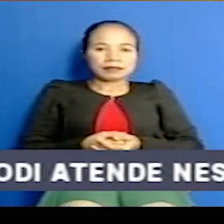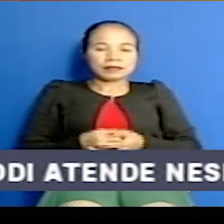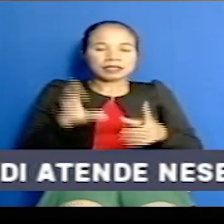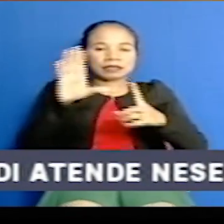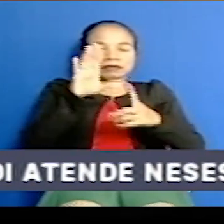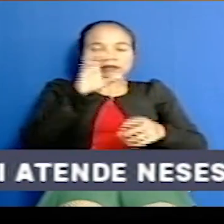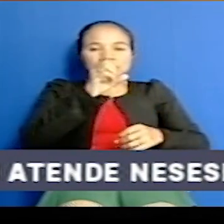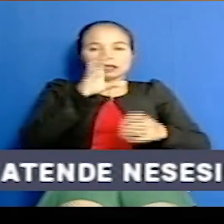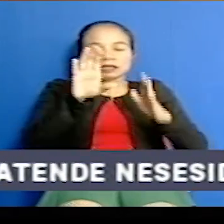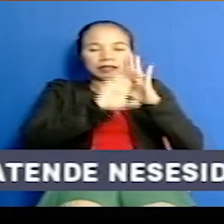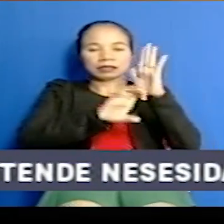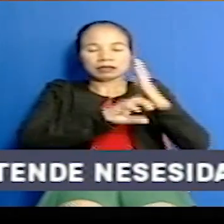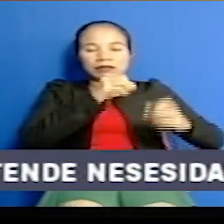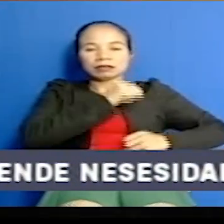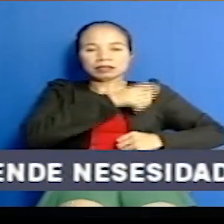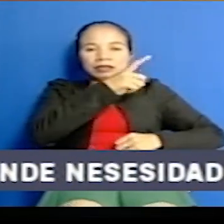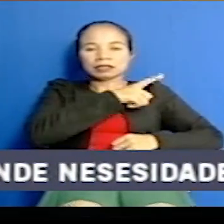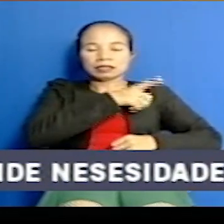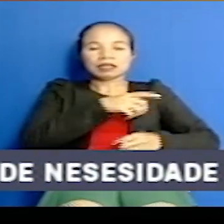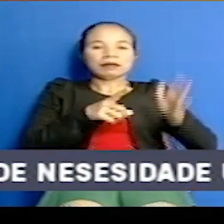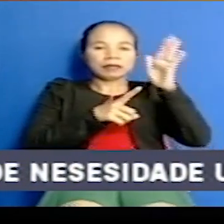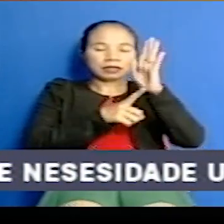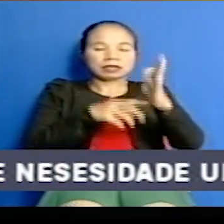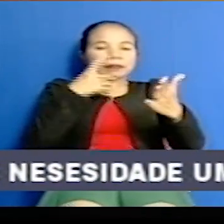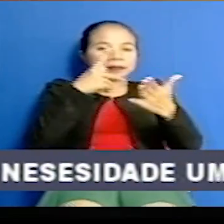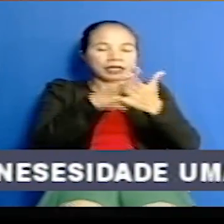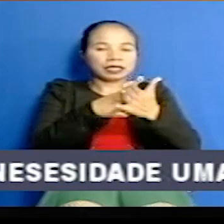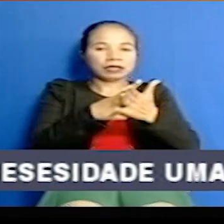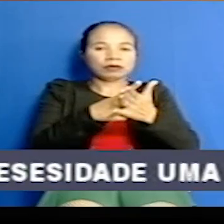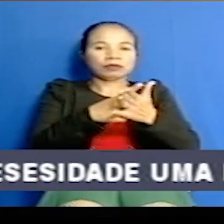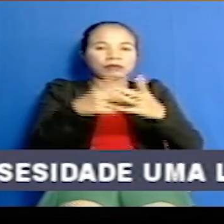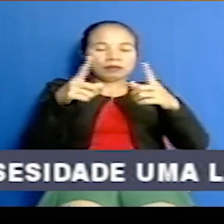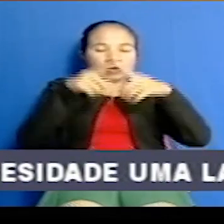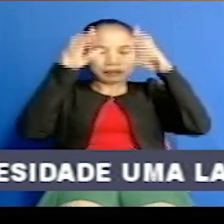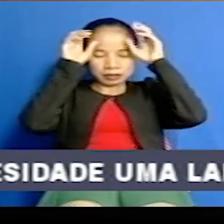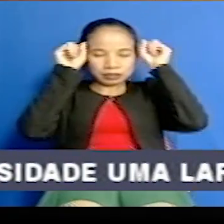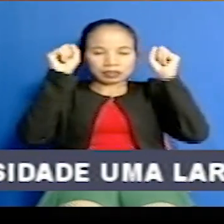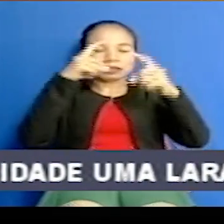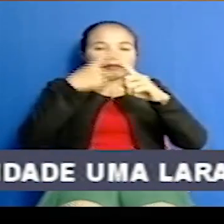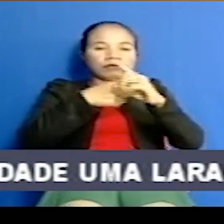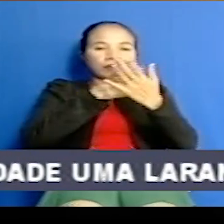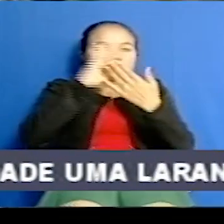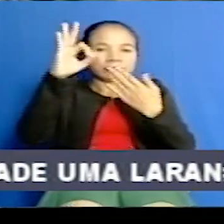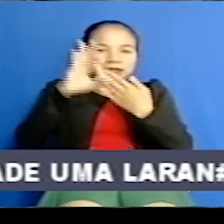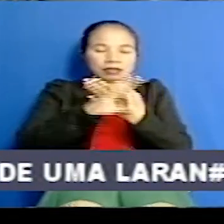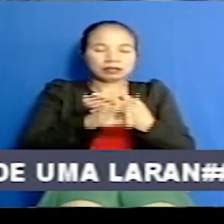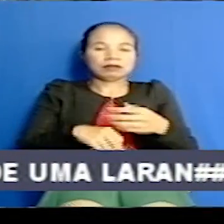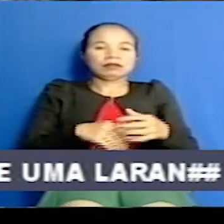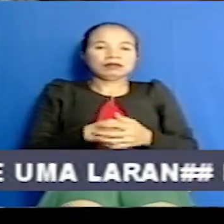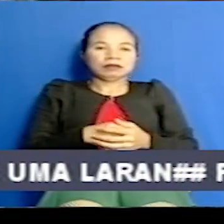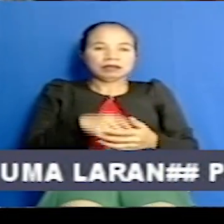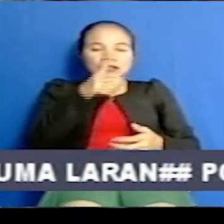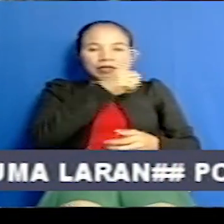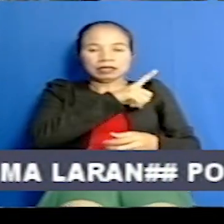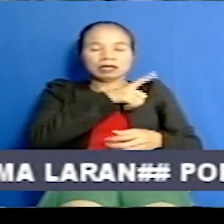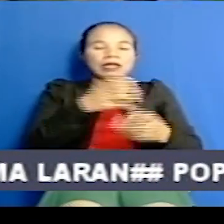Tenente General Hernán Timor se apresenta pedido resignação para presidente da República e fulan fevereiro né. Lere recarac